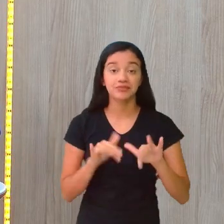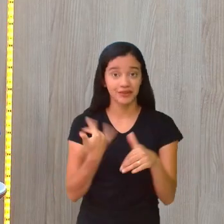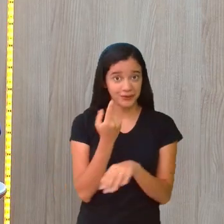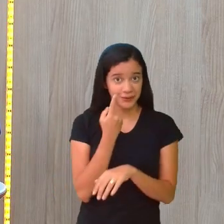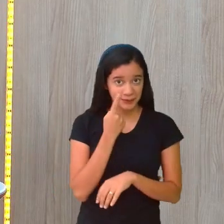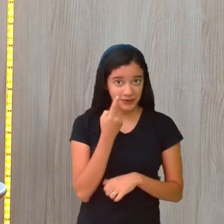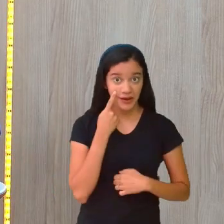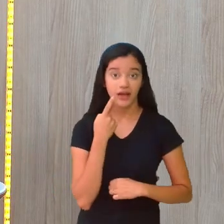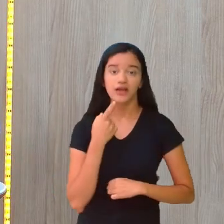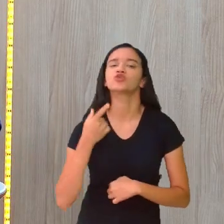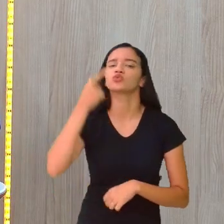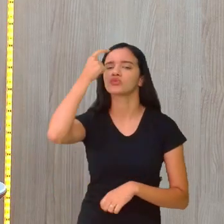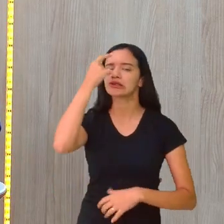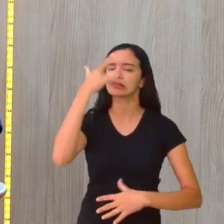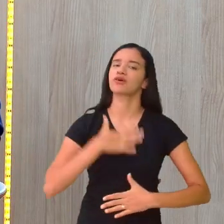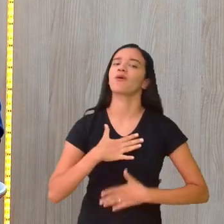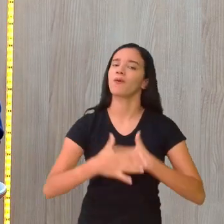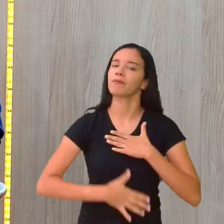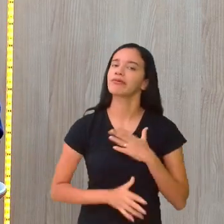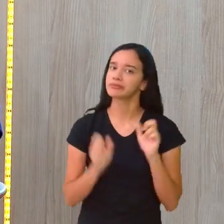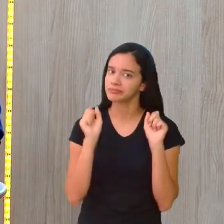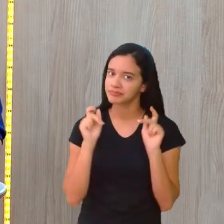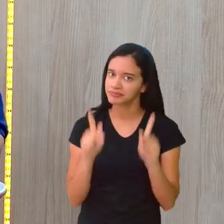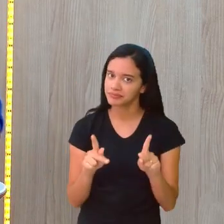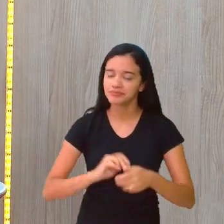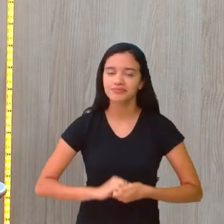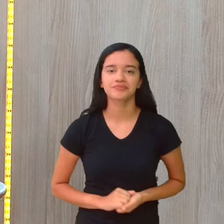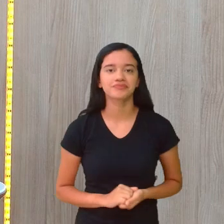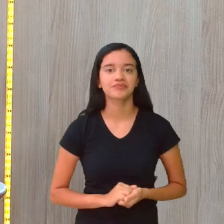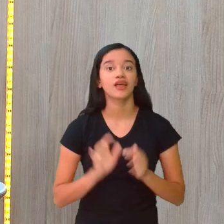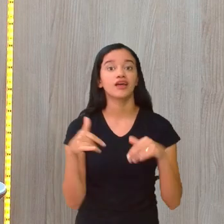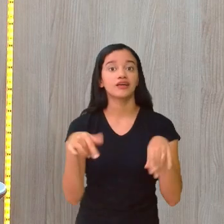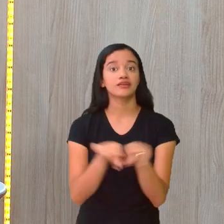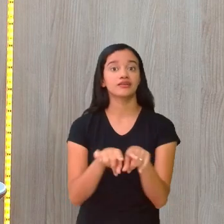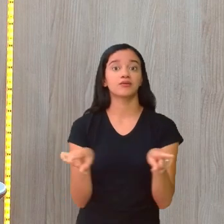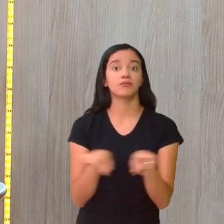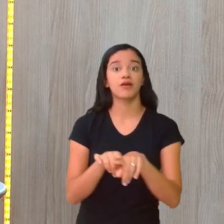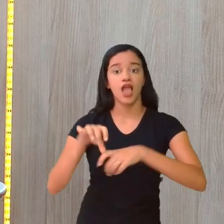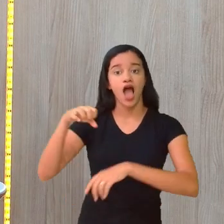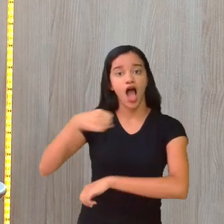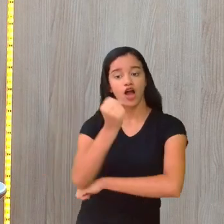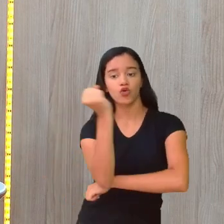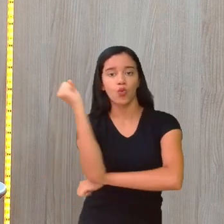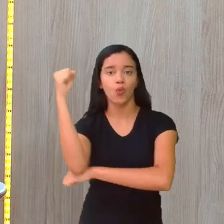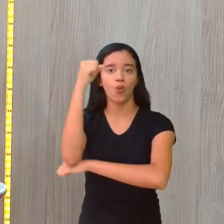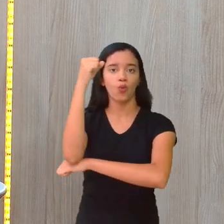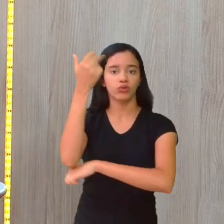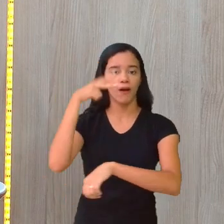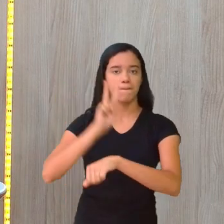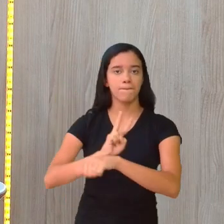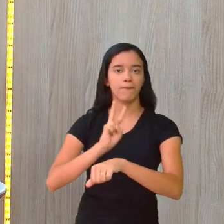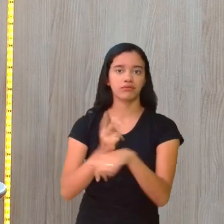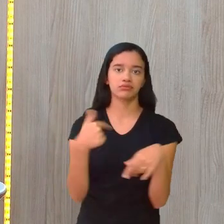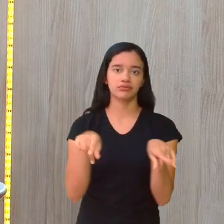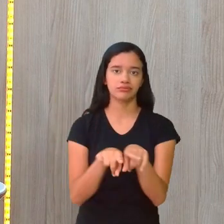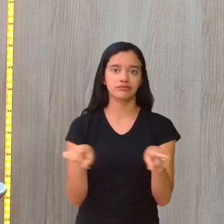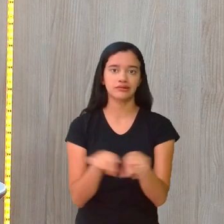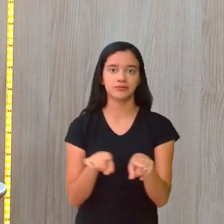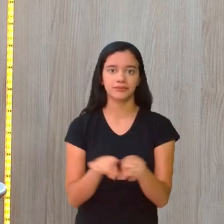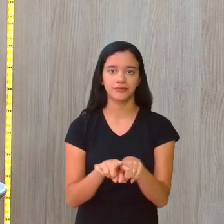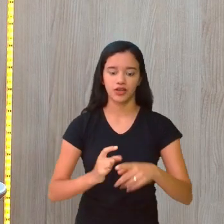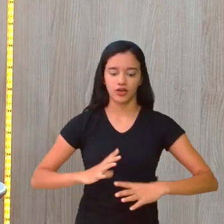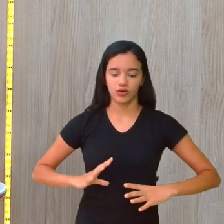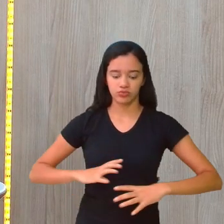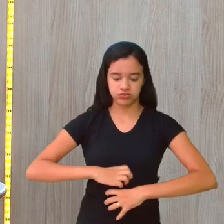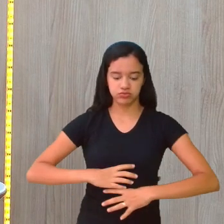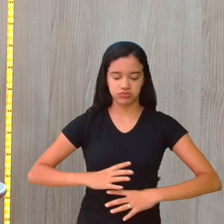olha, é consciência corporal que chama, viu, gente? É isso aí. E proteger a coluna, né? Proteção, o abdômen lá, exatamente. segurando ali para proteger